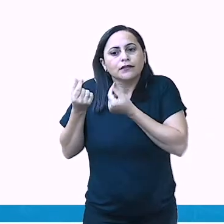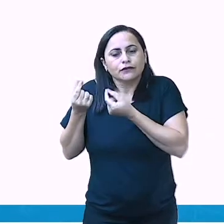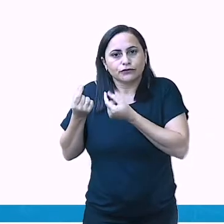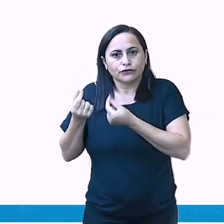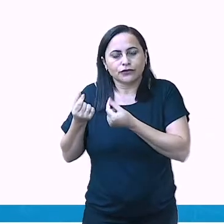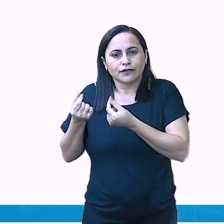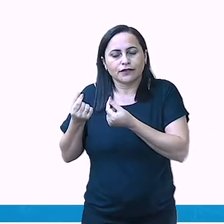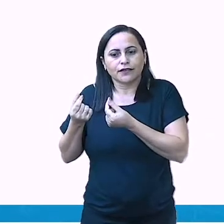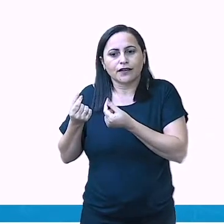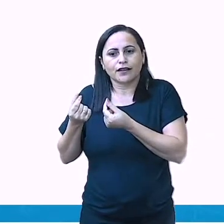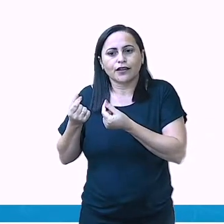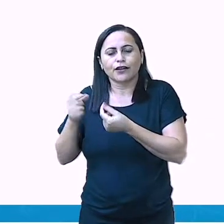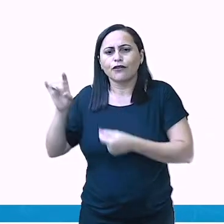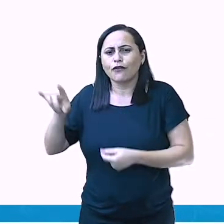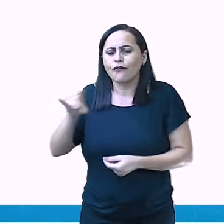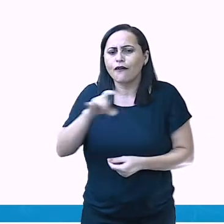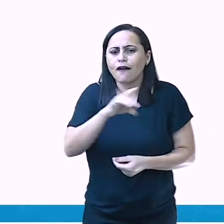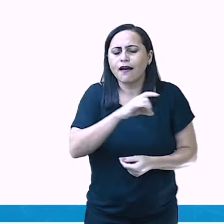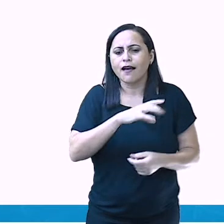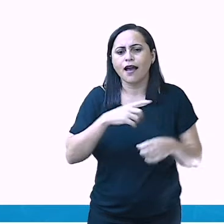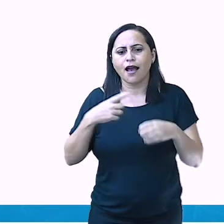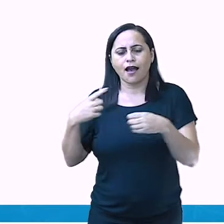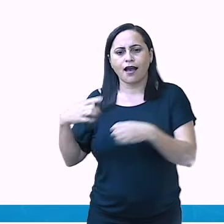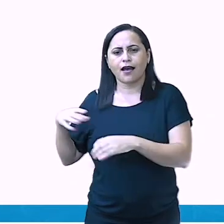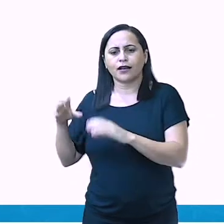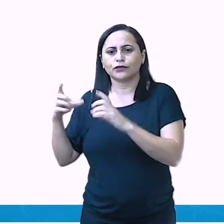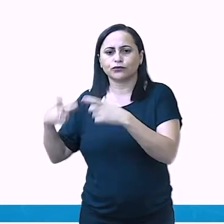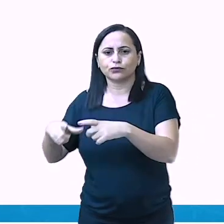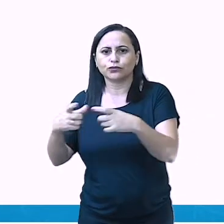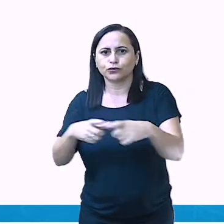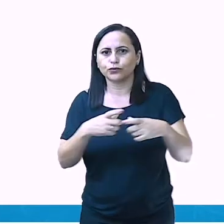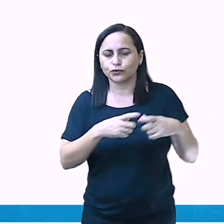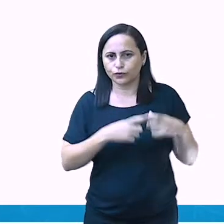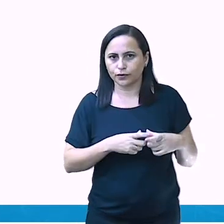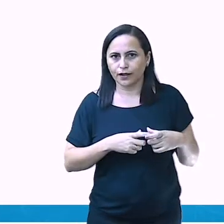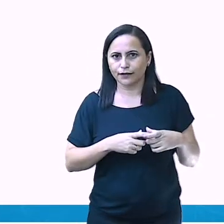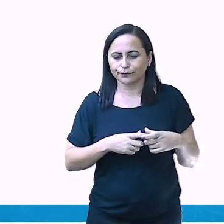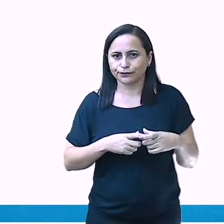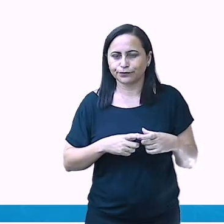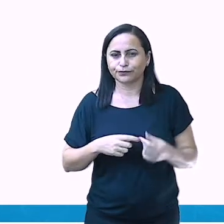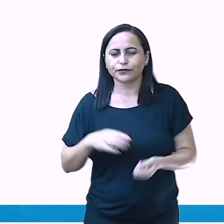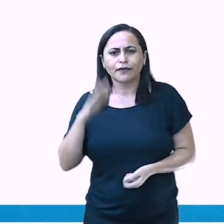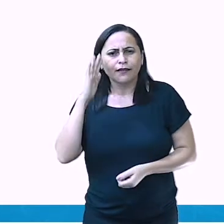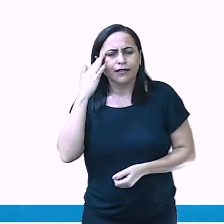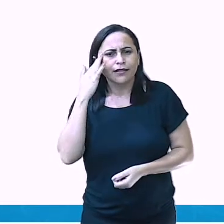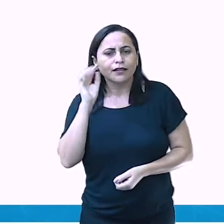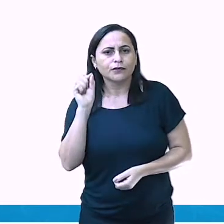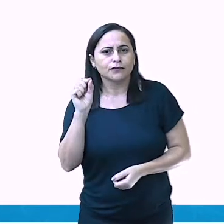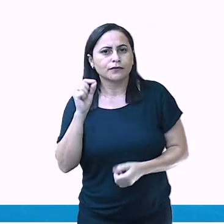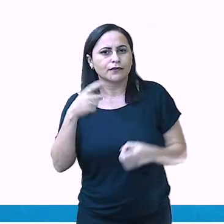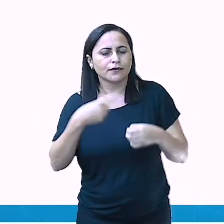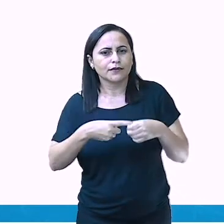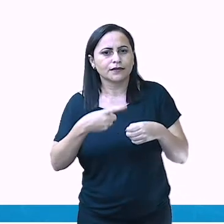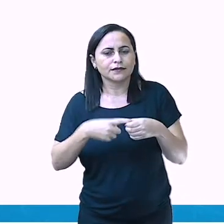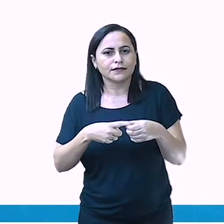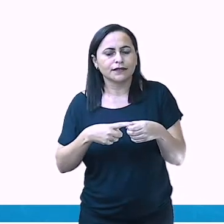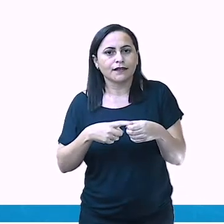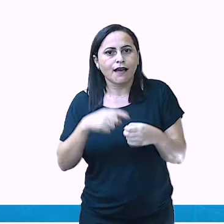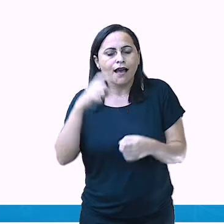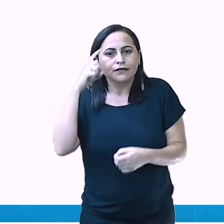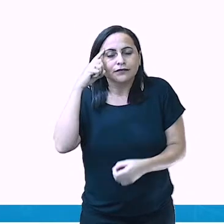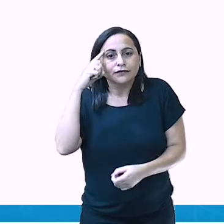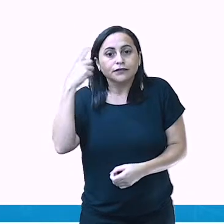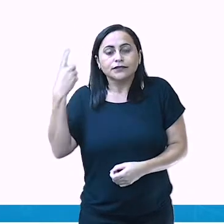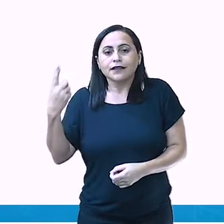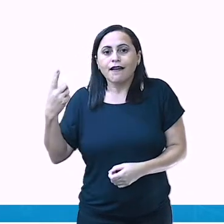cada civilização, nós conseguimos entender que as cidades começam a criar estabelecimentos, começam a